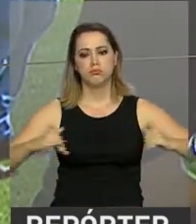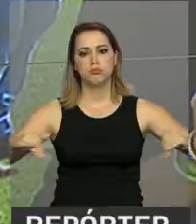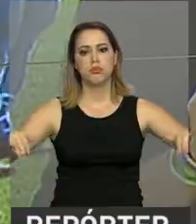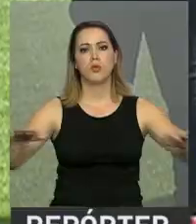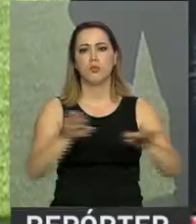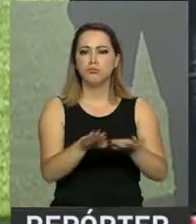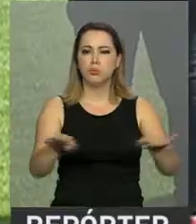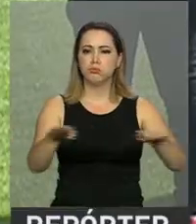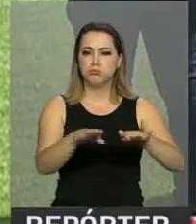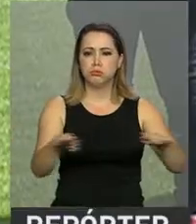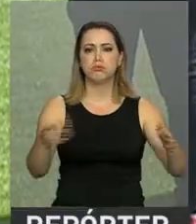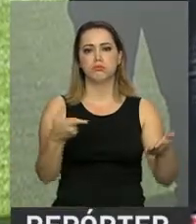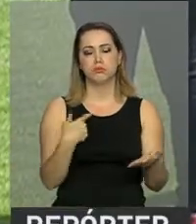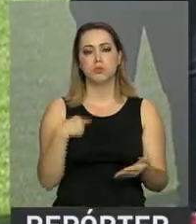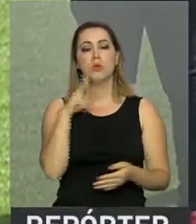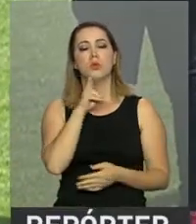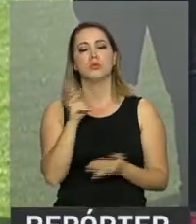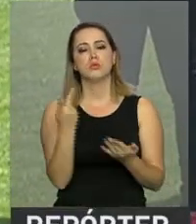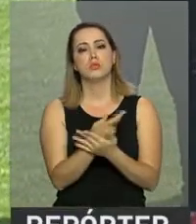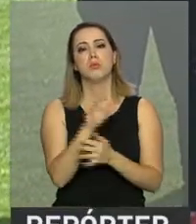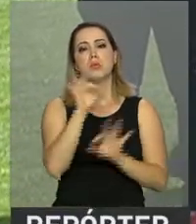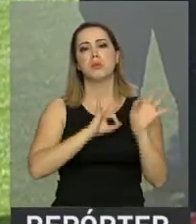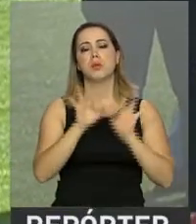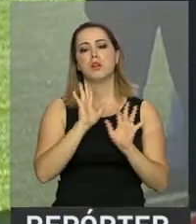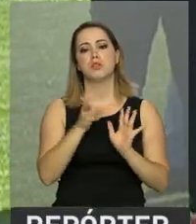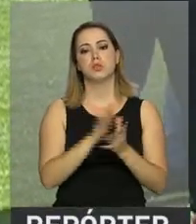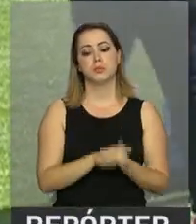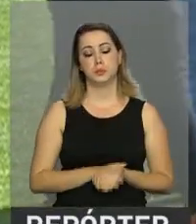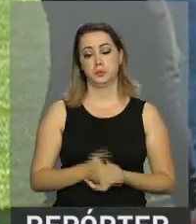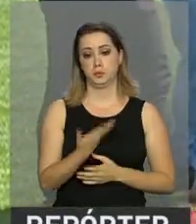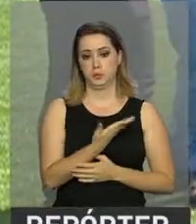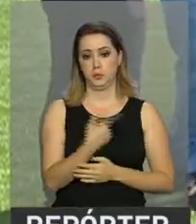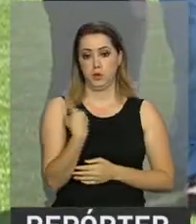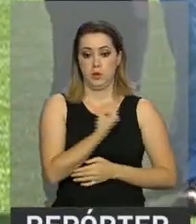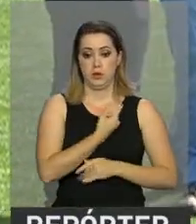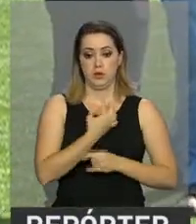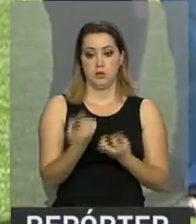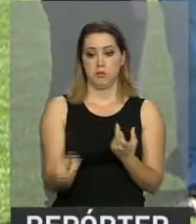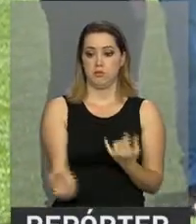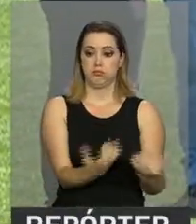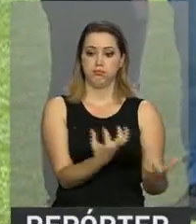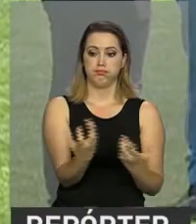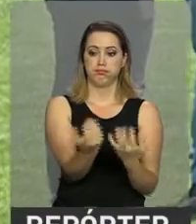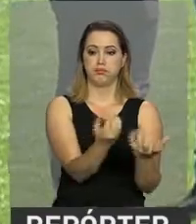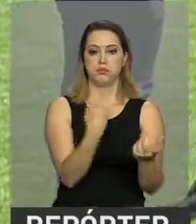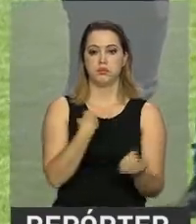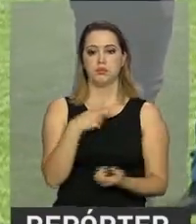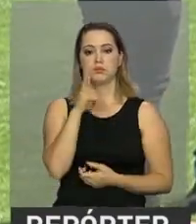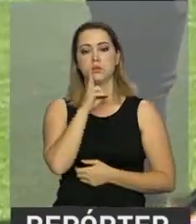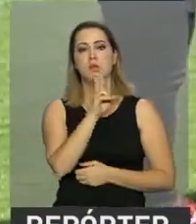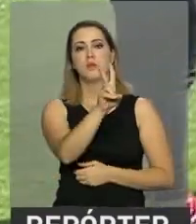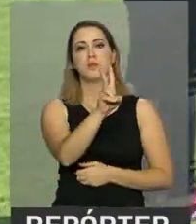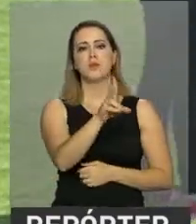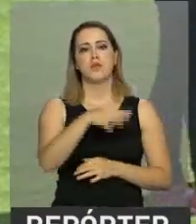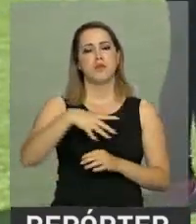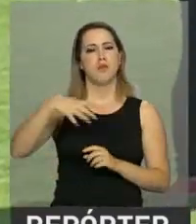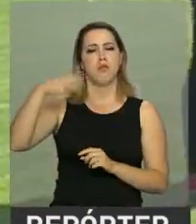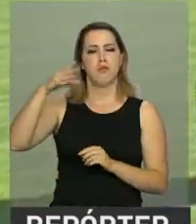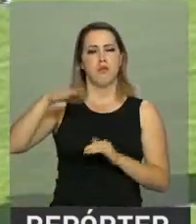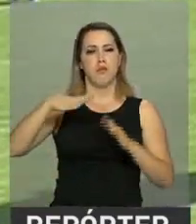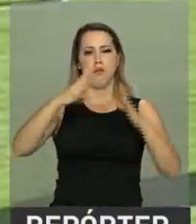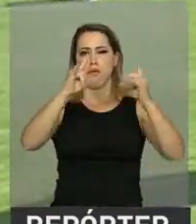É, a gente está aqui no gramado da Arena Condá. Eu vou pedir para o nosso cinegrafista, o Adriano, mostrar ali as tendas, olha,